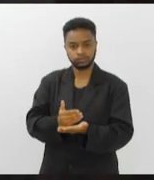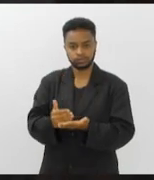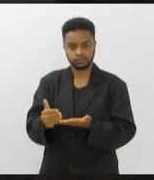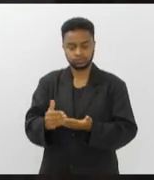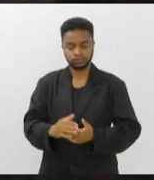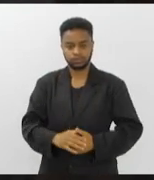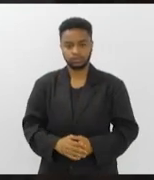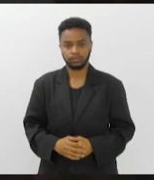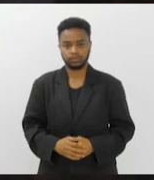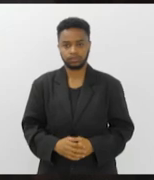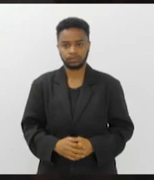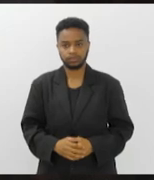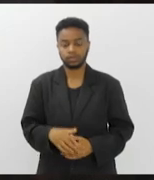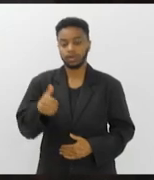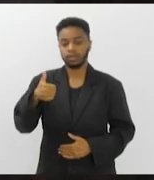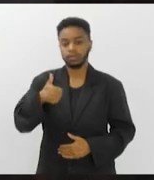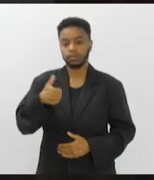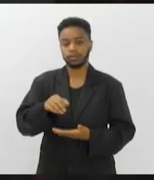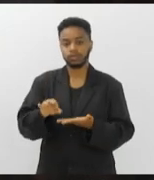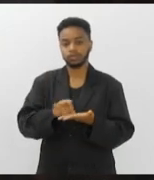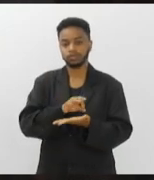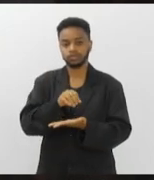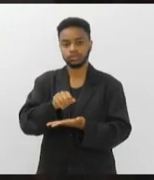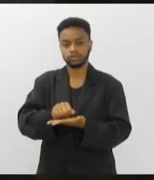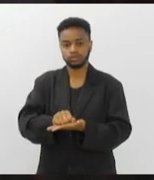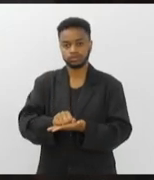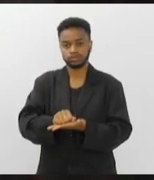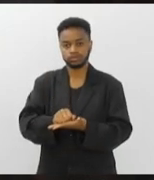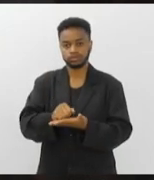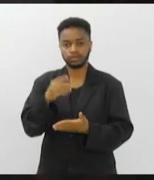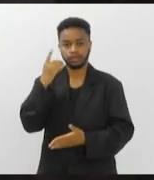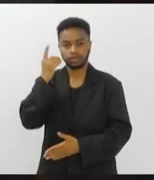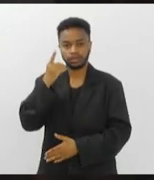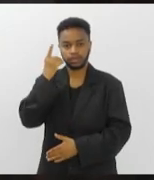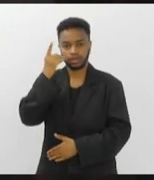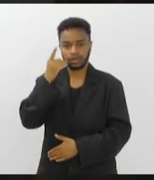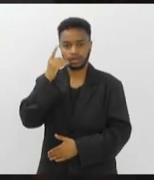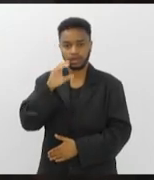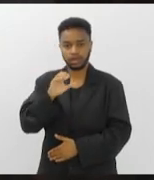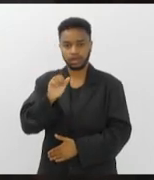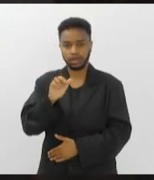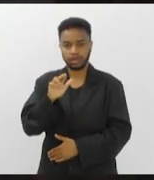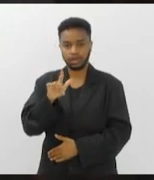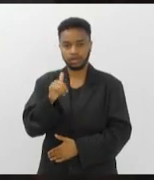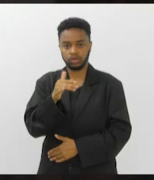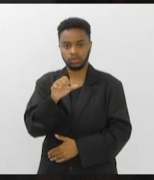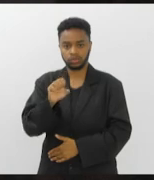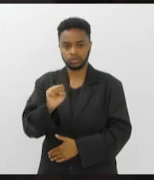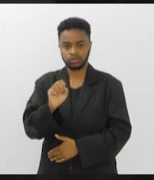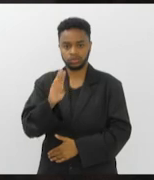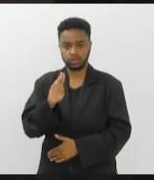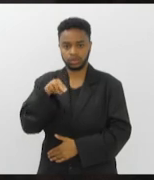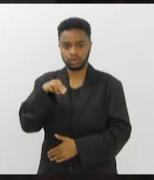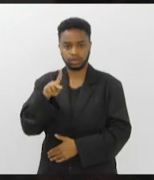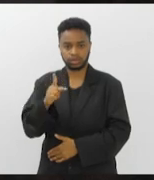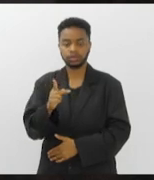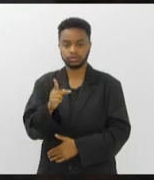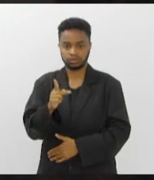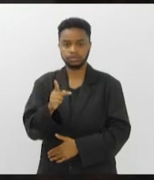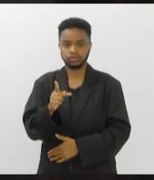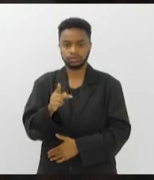inicial. O primeiro orador inscrito é o nobre deputado Carlinhos do BNH.